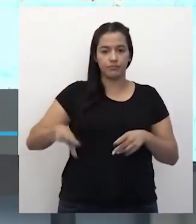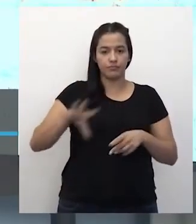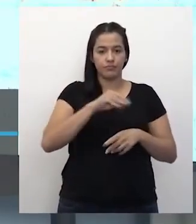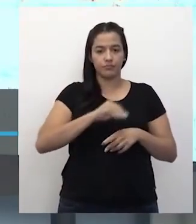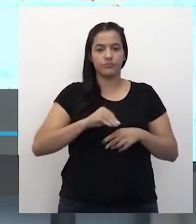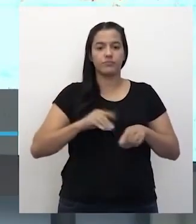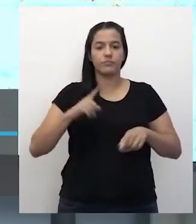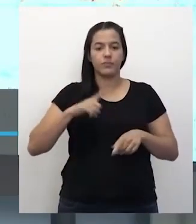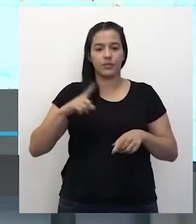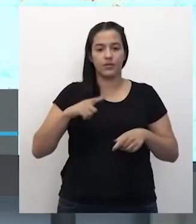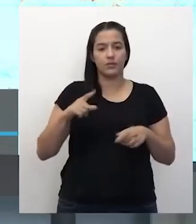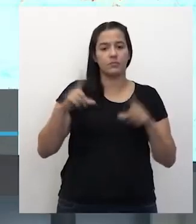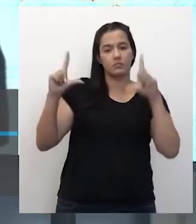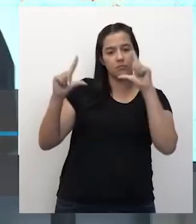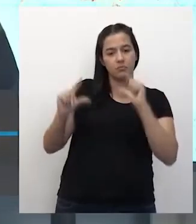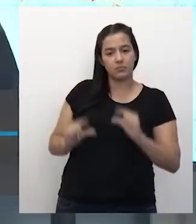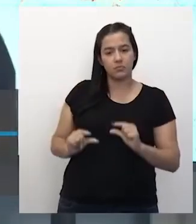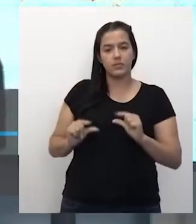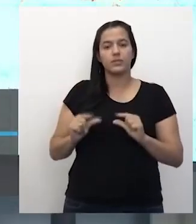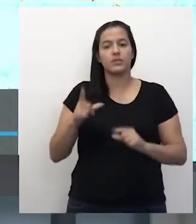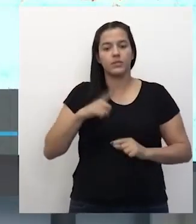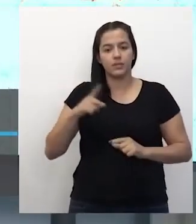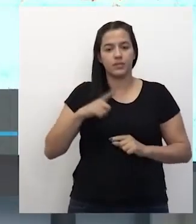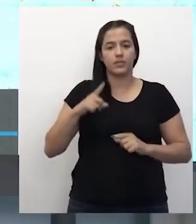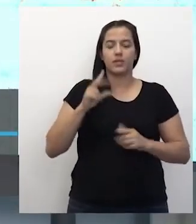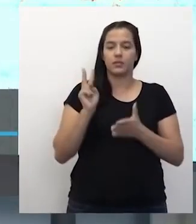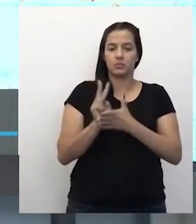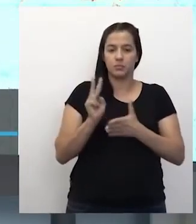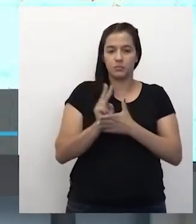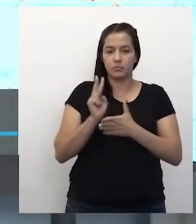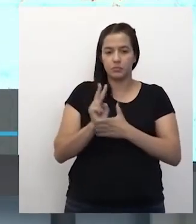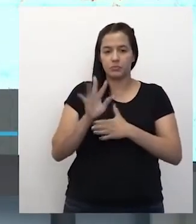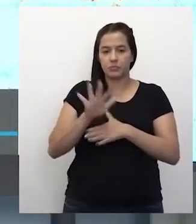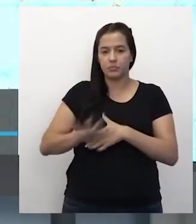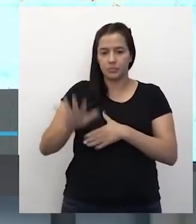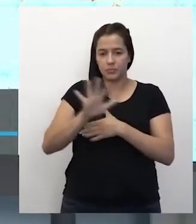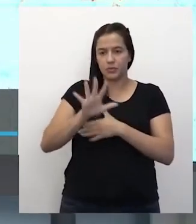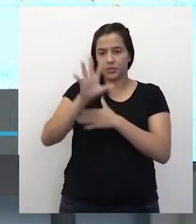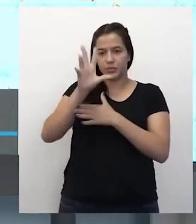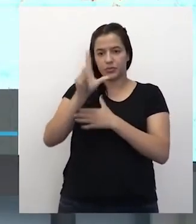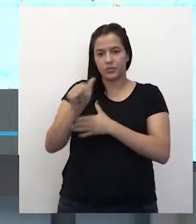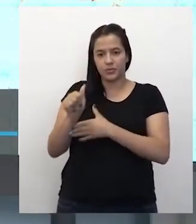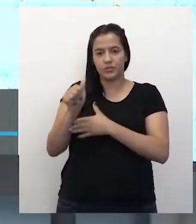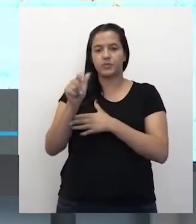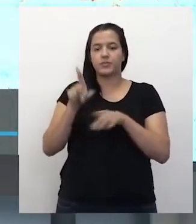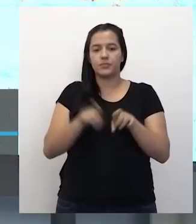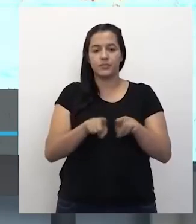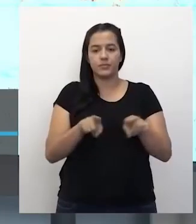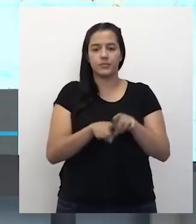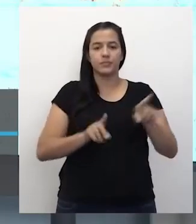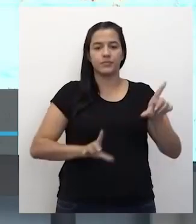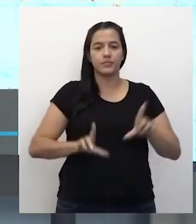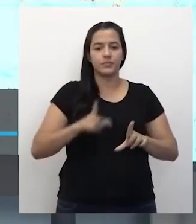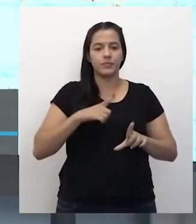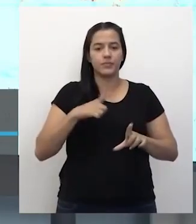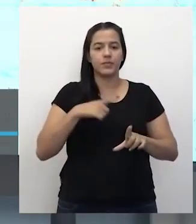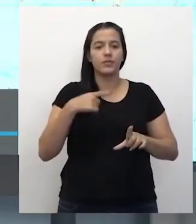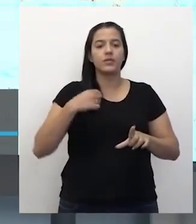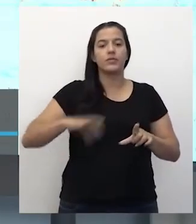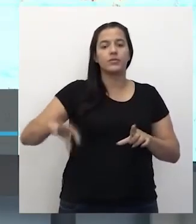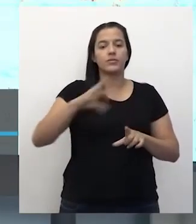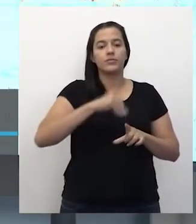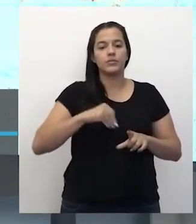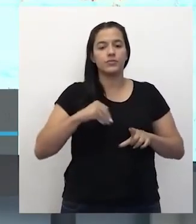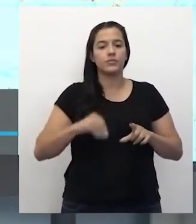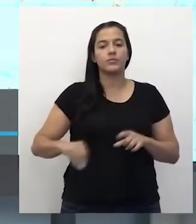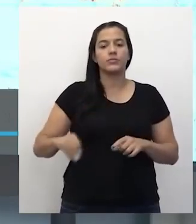pequena, que é o caso, por exemplo, da Índia, né? Porque tem lá 1 bilhão e 300 e tantos milhões de habitantes, é uma área bem menor.